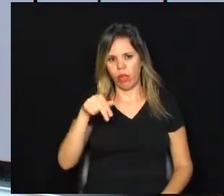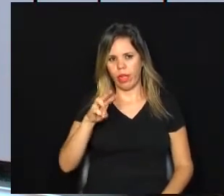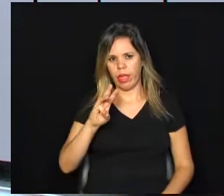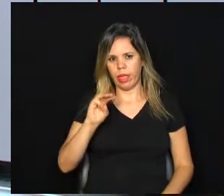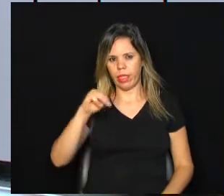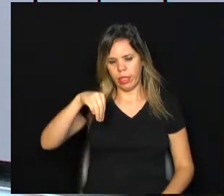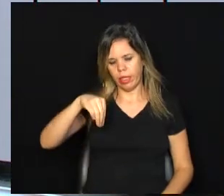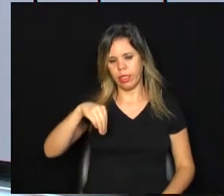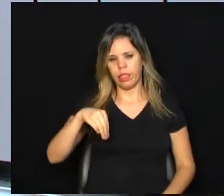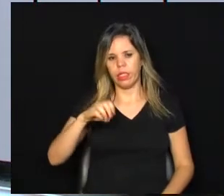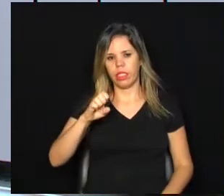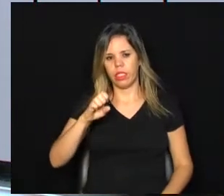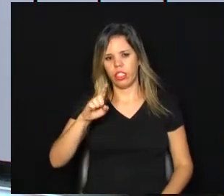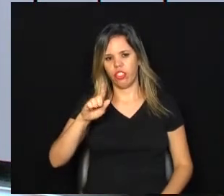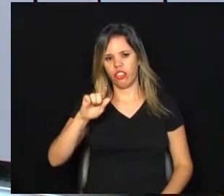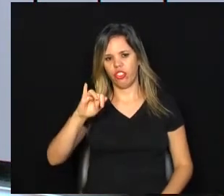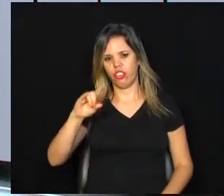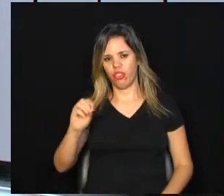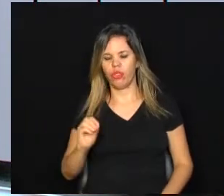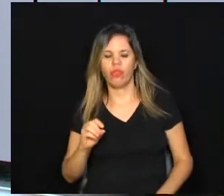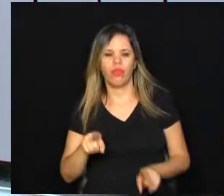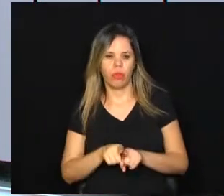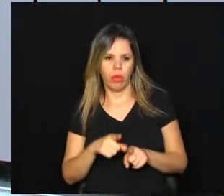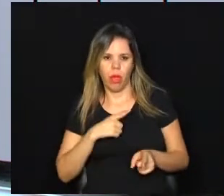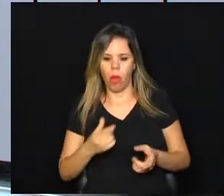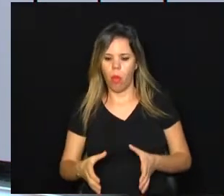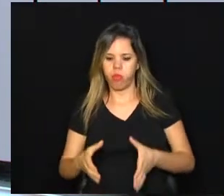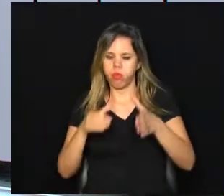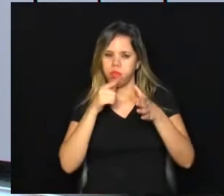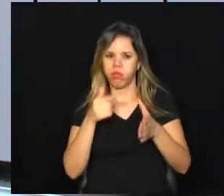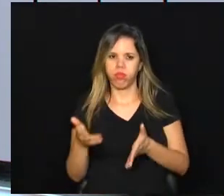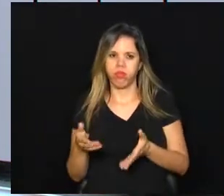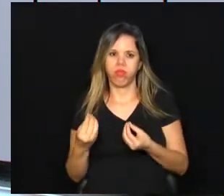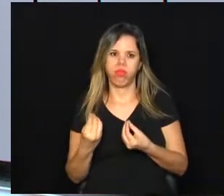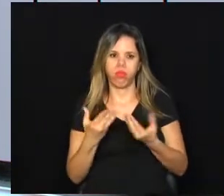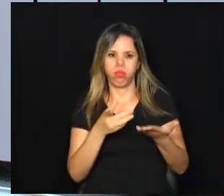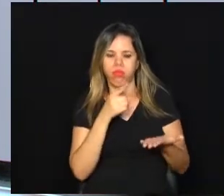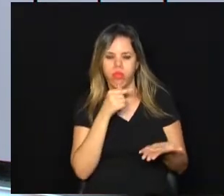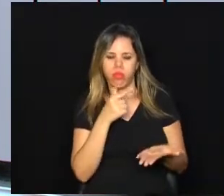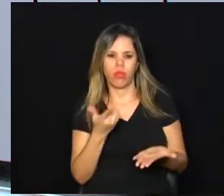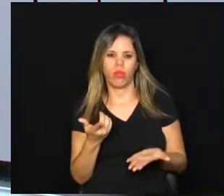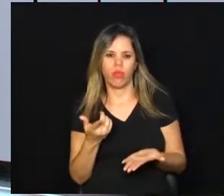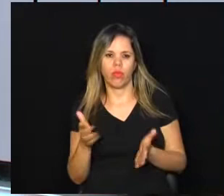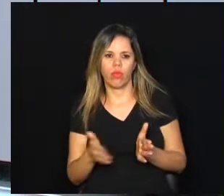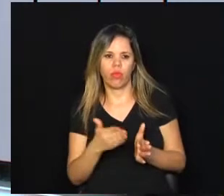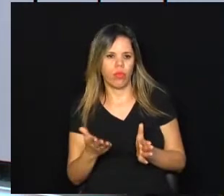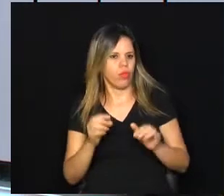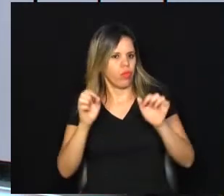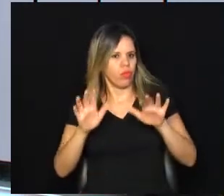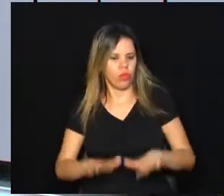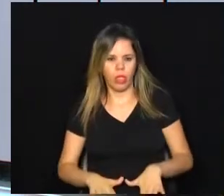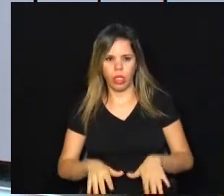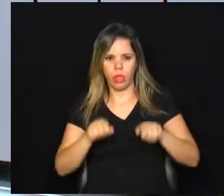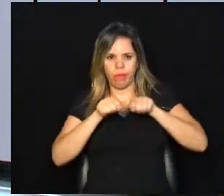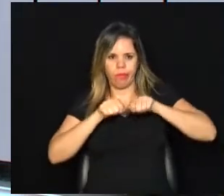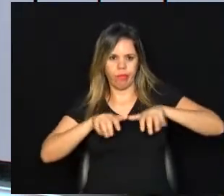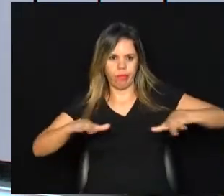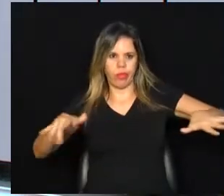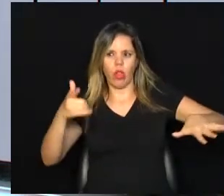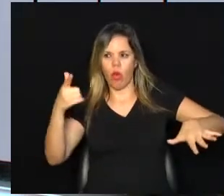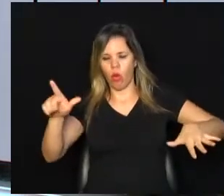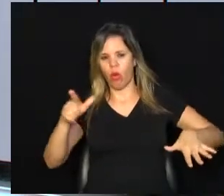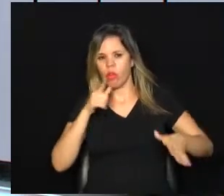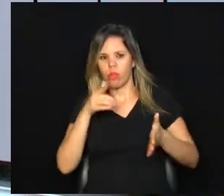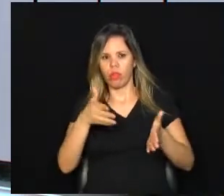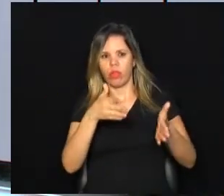patrimônio hídrico que a gente tem aí, o volume necessário para abastecer Campinas. Só que essa água produz e não fica aqui. Ela abastece os rios e